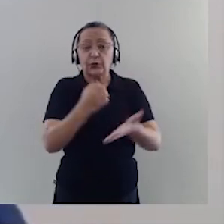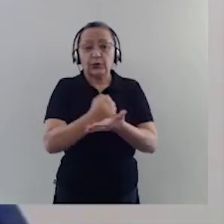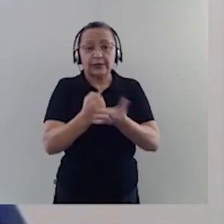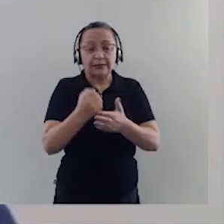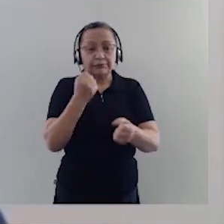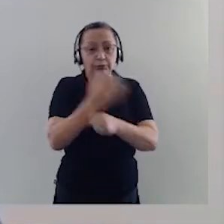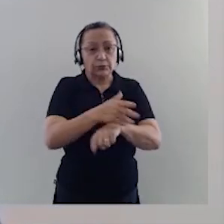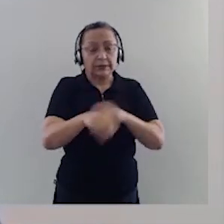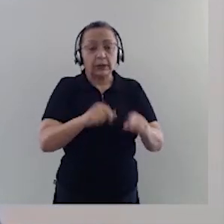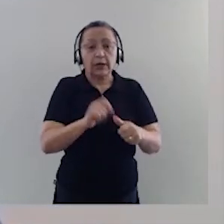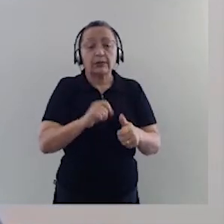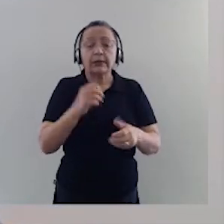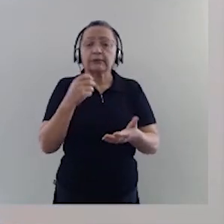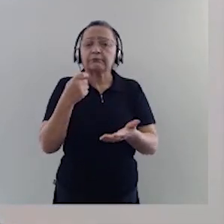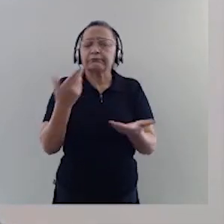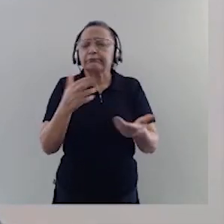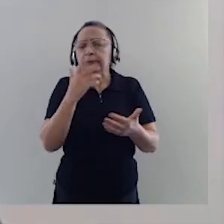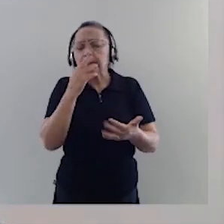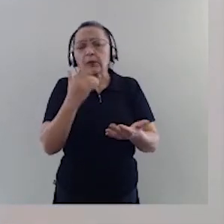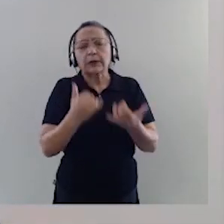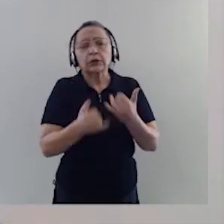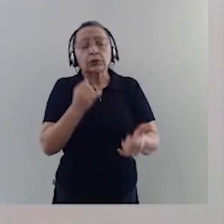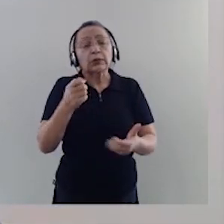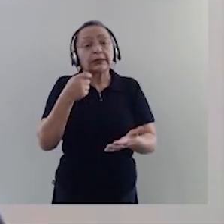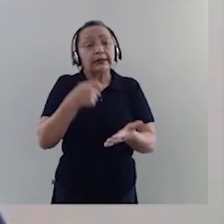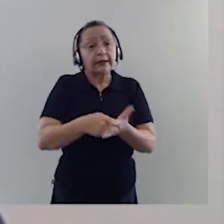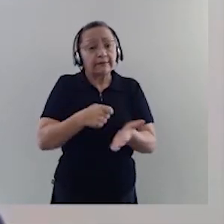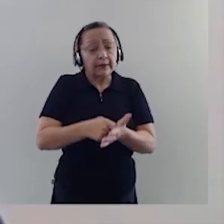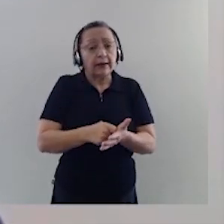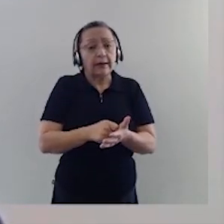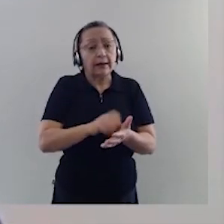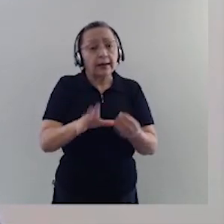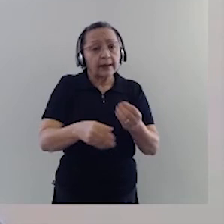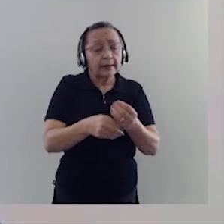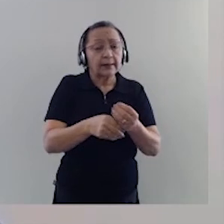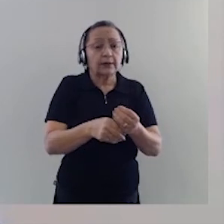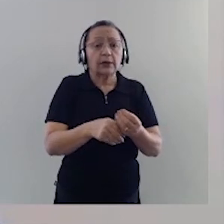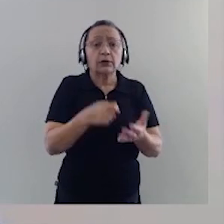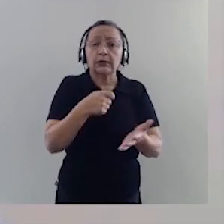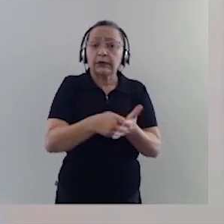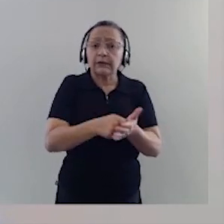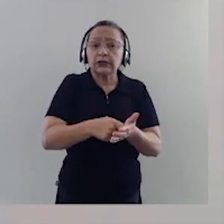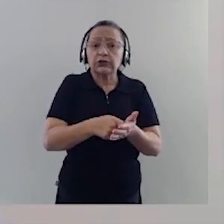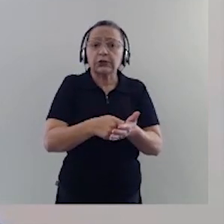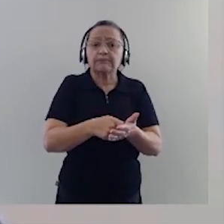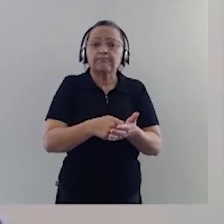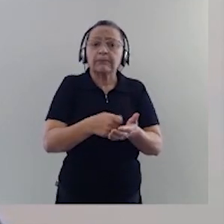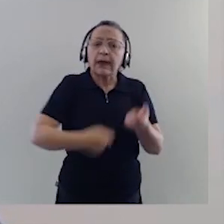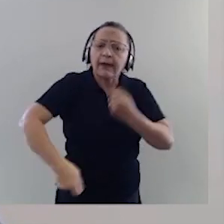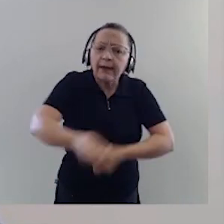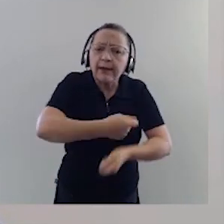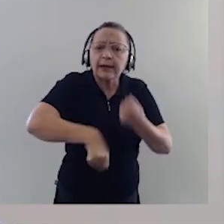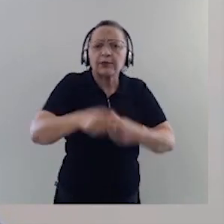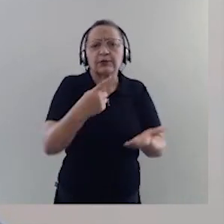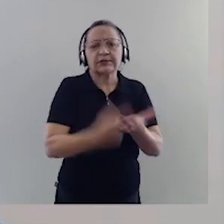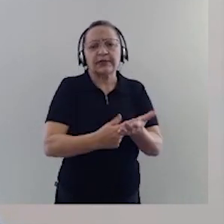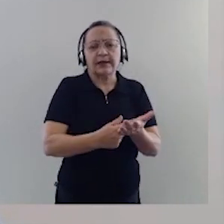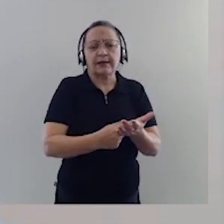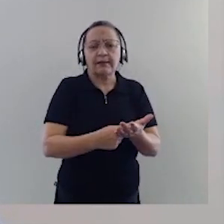dever anexo que boa parte da doutrina vem salientando, que é o dever de renegociação.